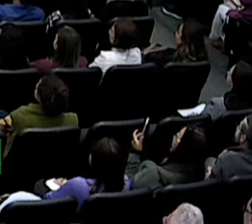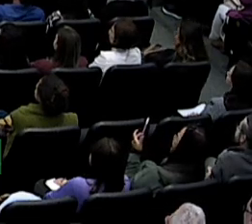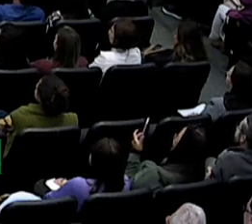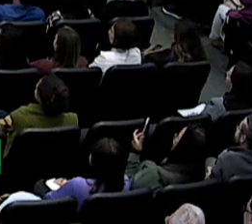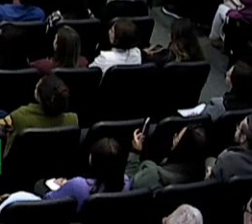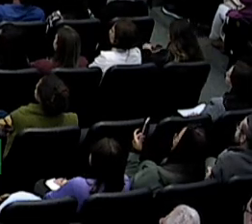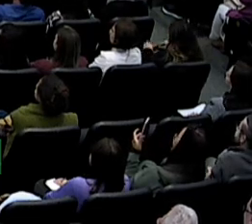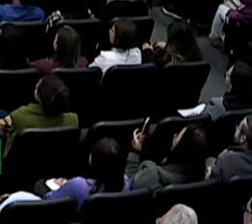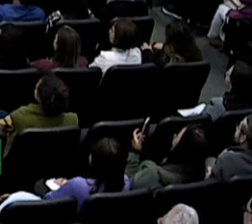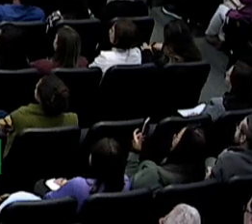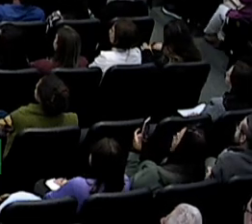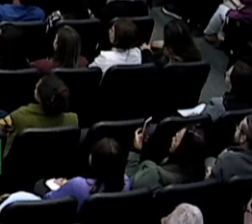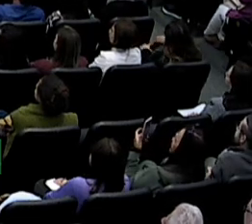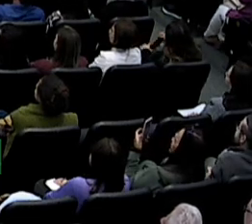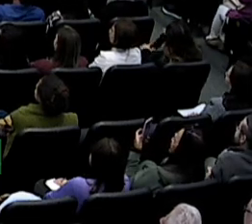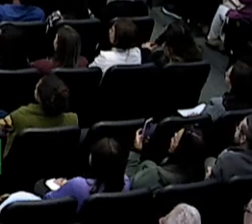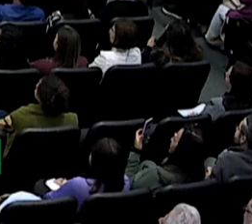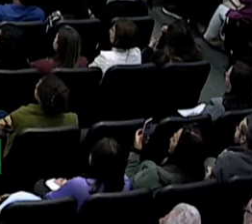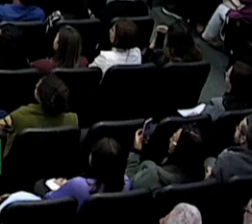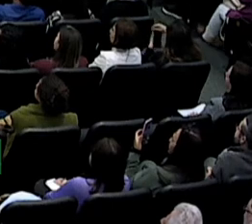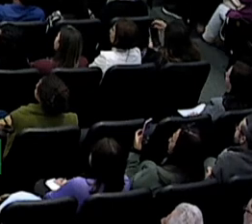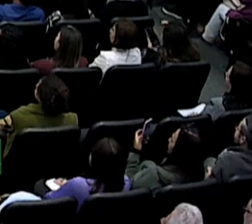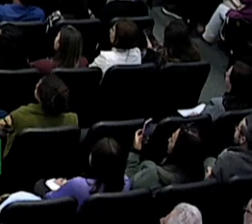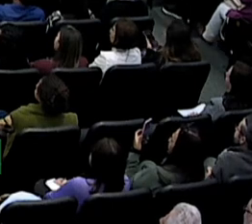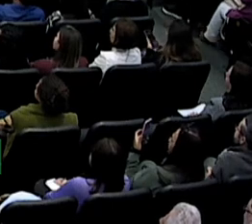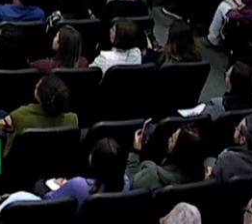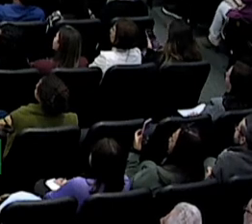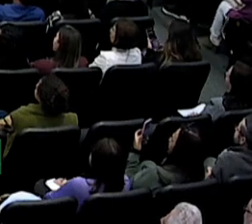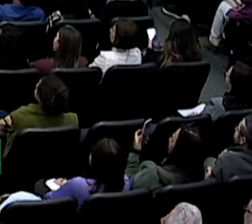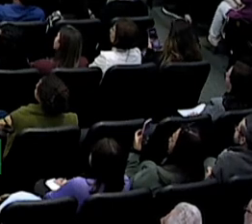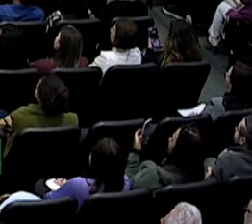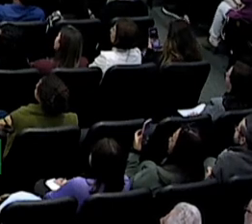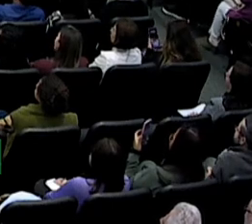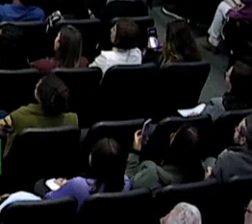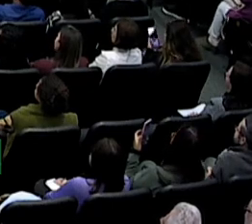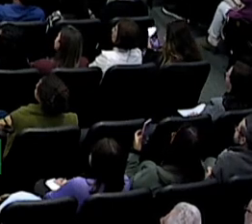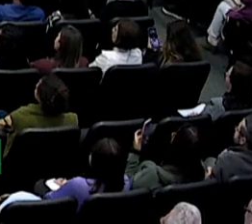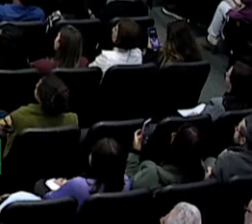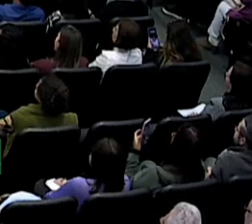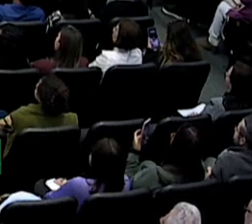pescado me vai passar. Não importa a maré,